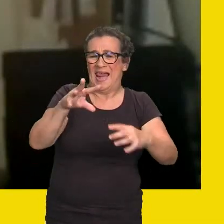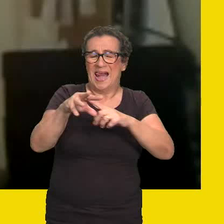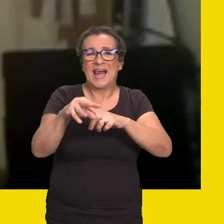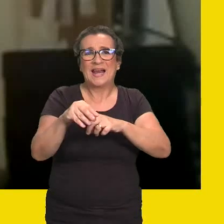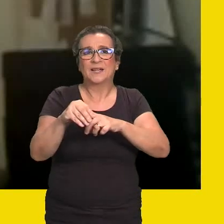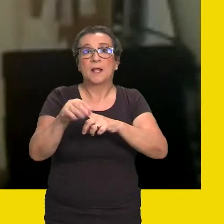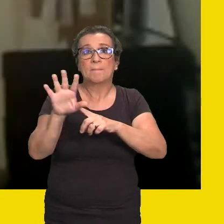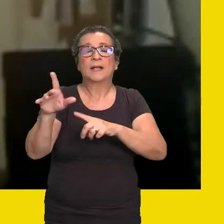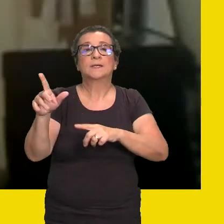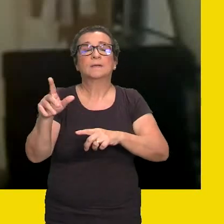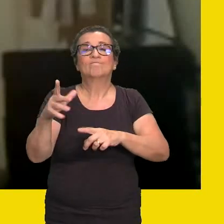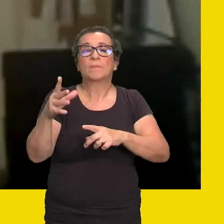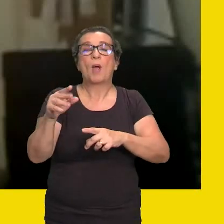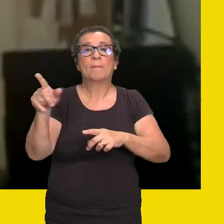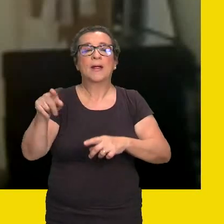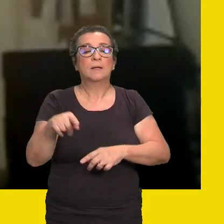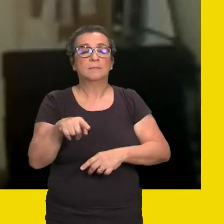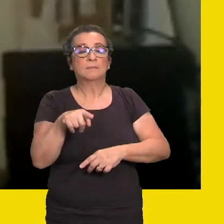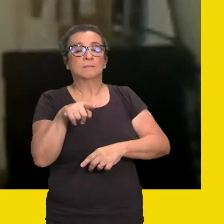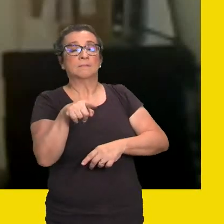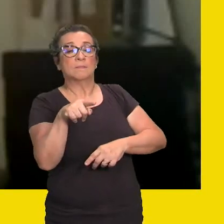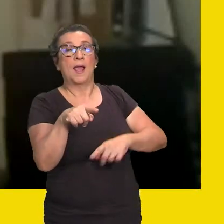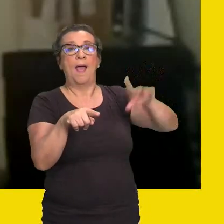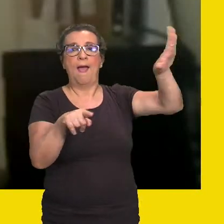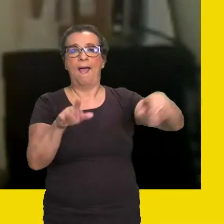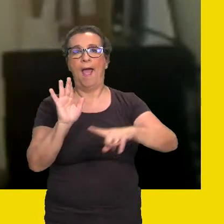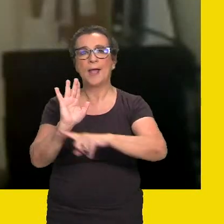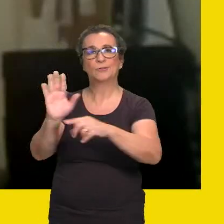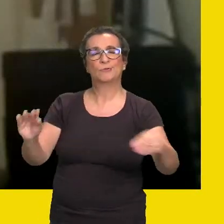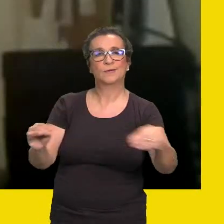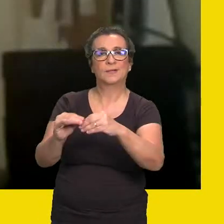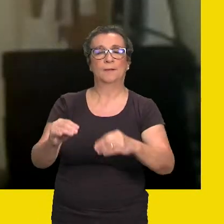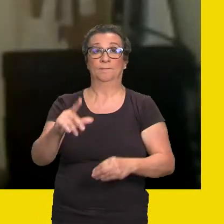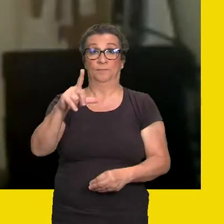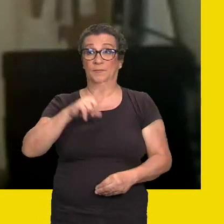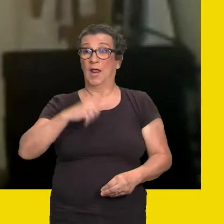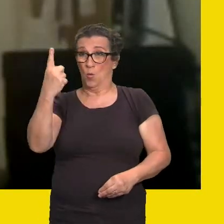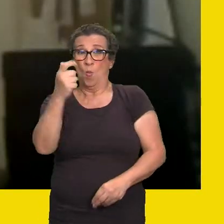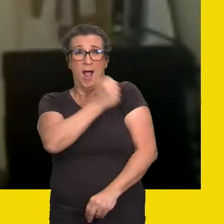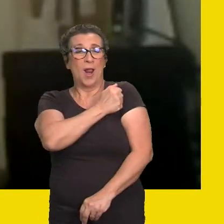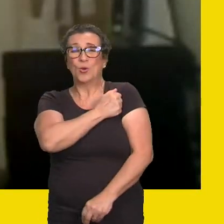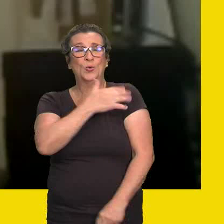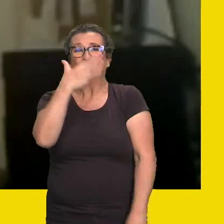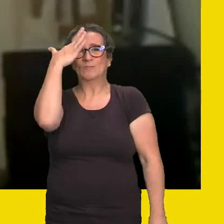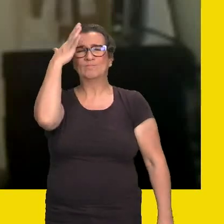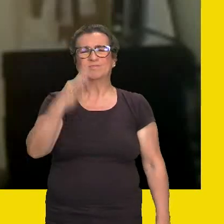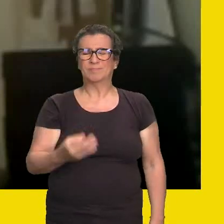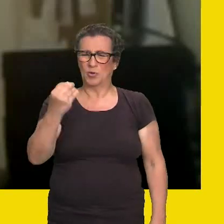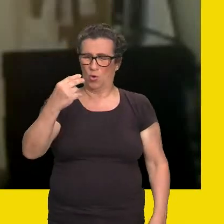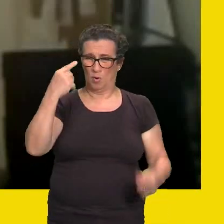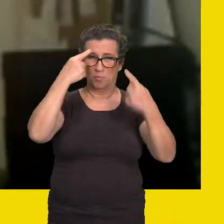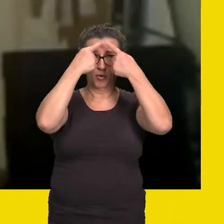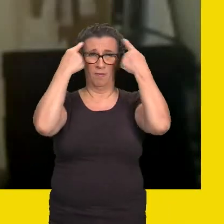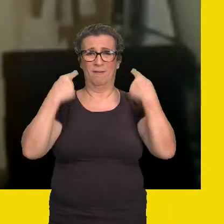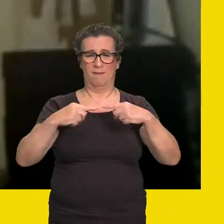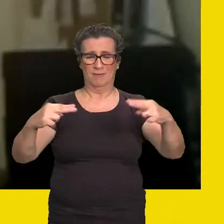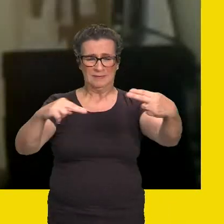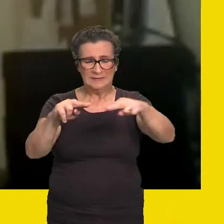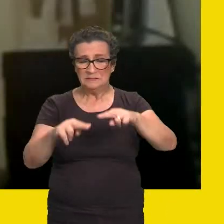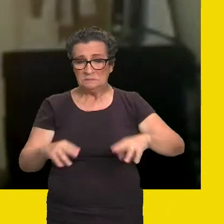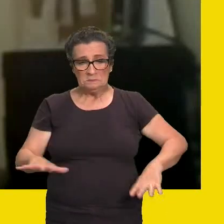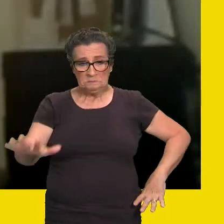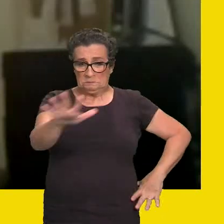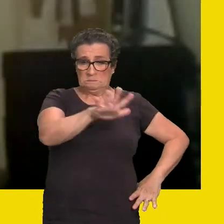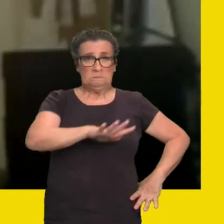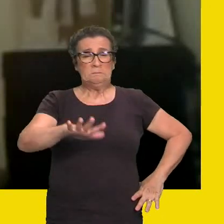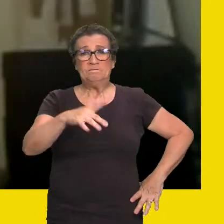consegue apontar as peças. E tem um aluno que ele já não consegue compreender o formato das peças para ele poder juntar.